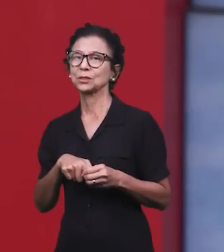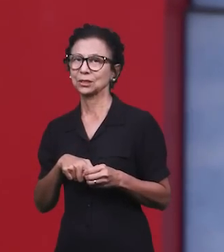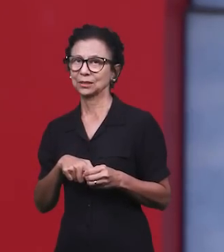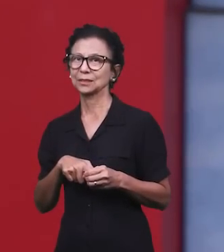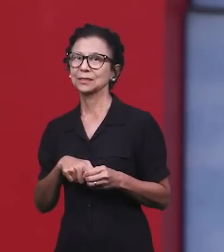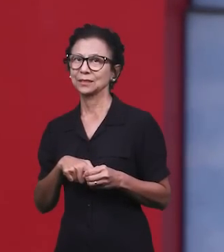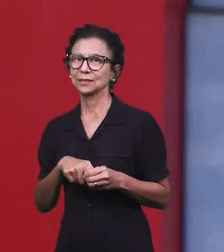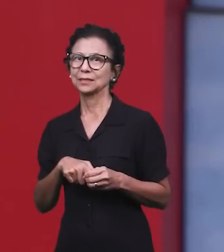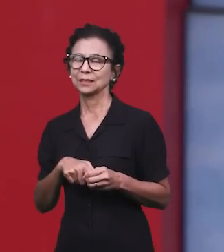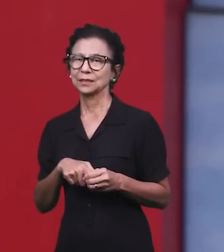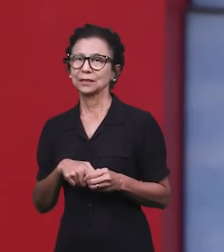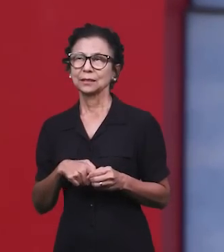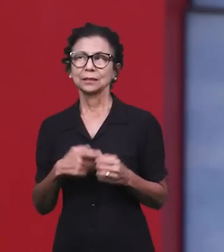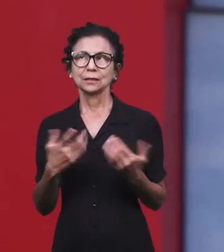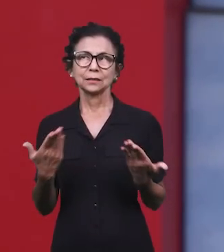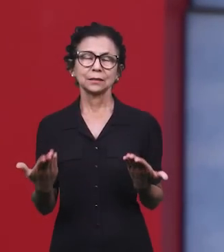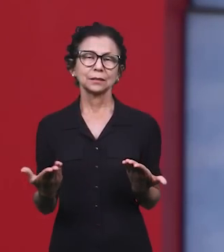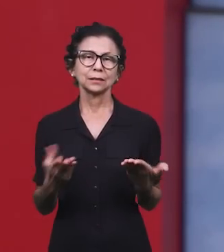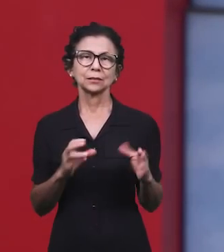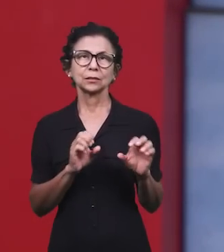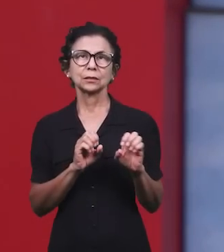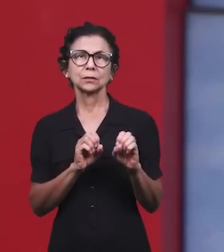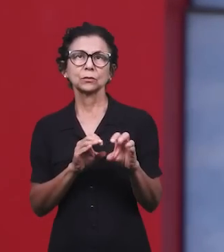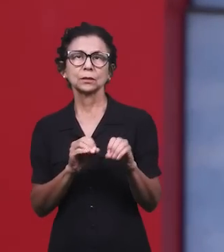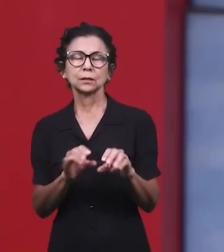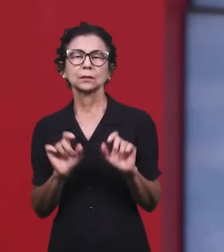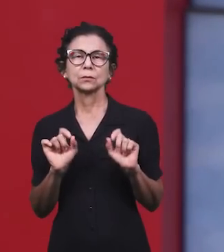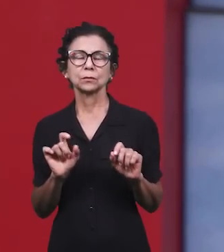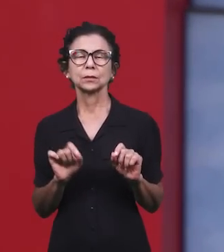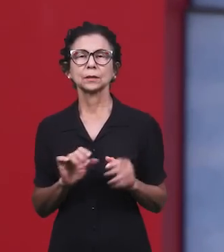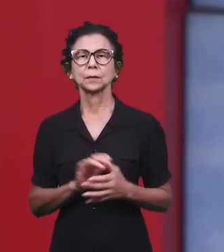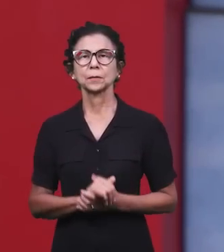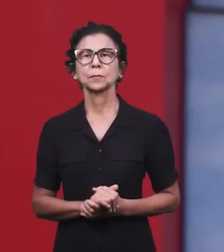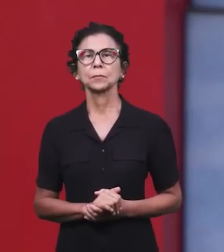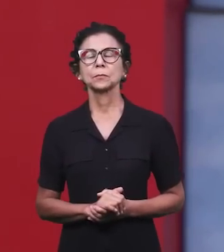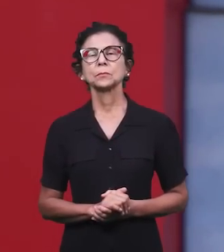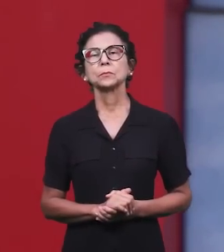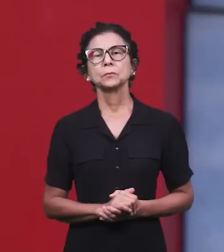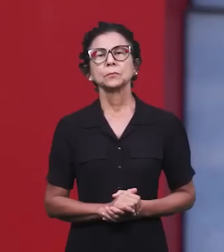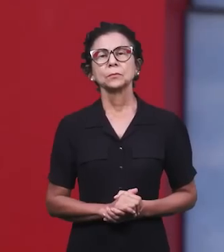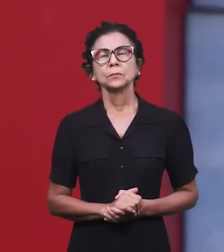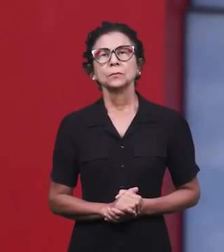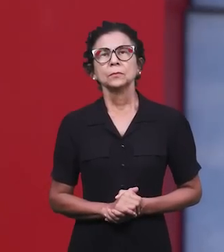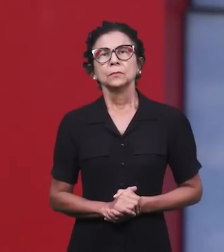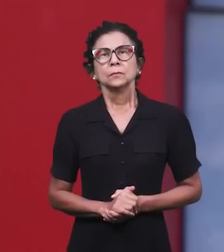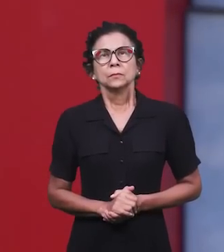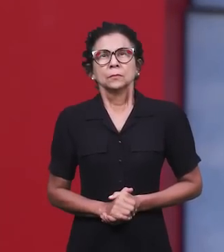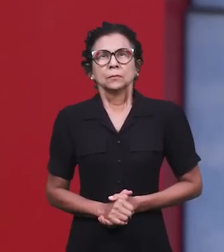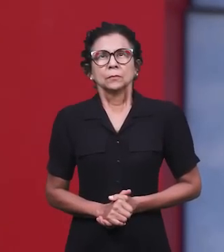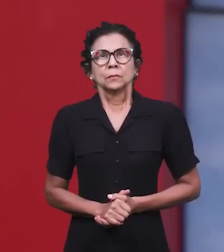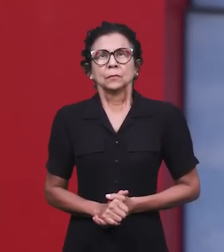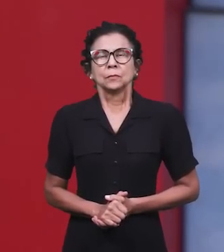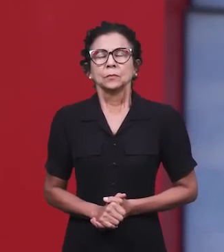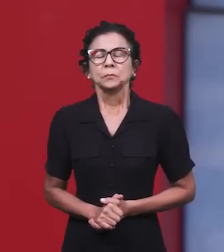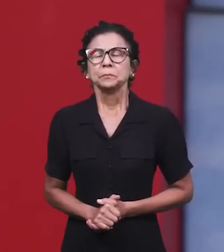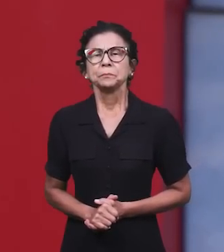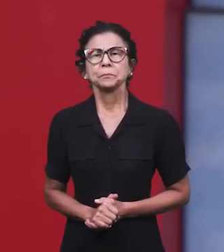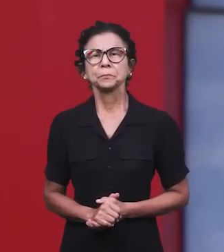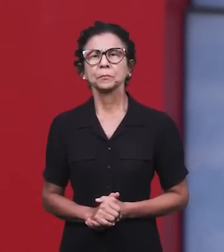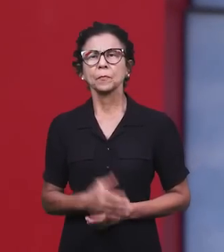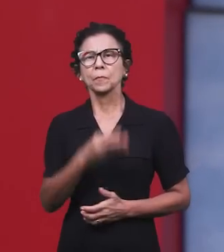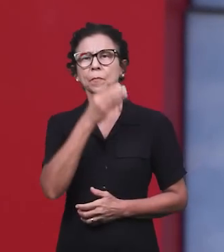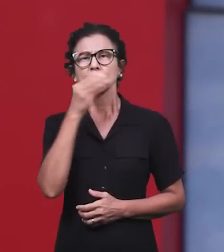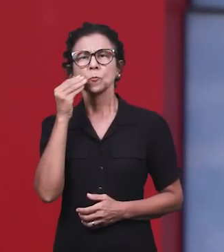está ensinando, Bia, acho que um primeiro motivo, ou talvez o maior de todos, por que você deve jejuar?